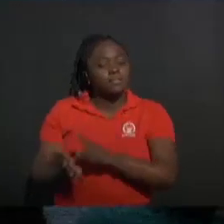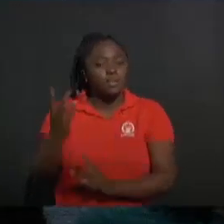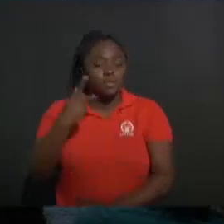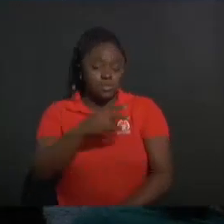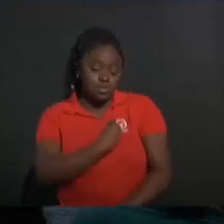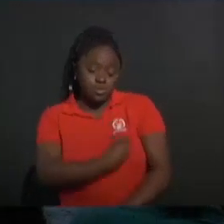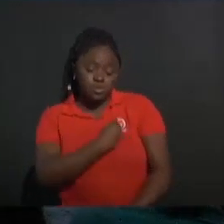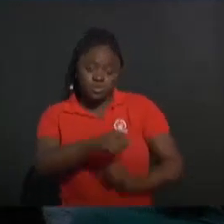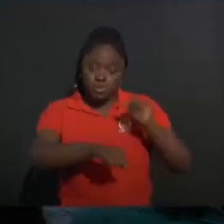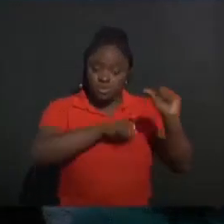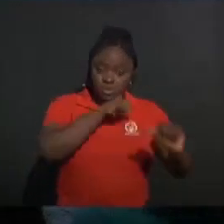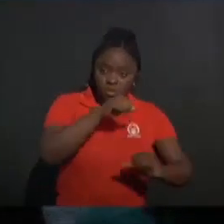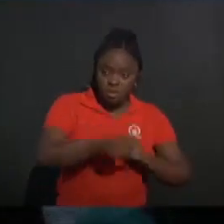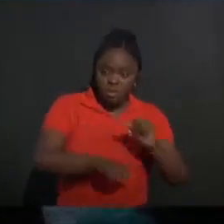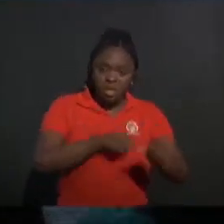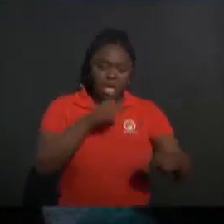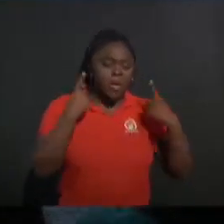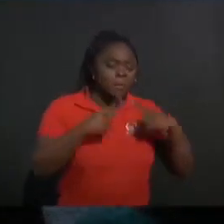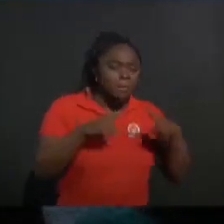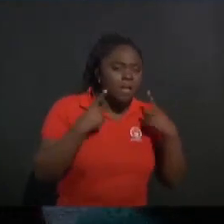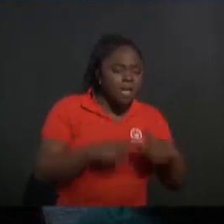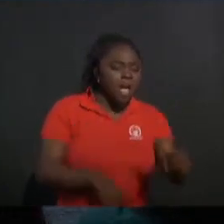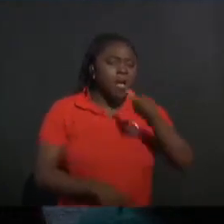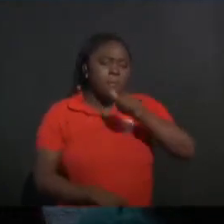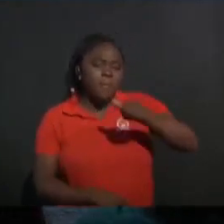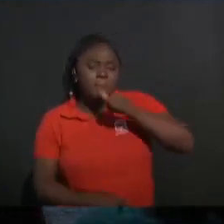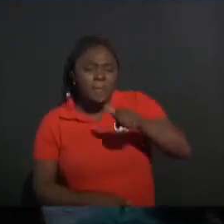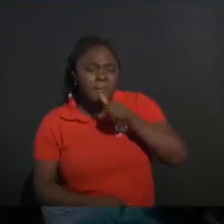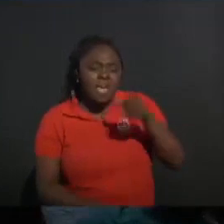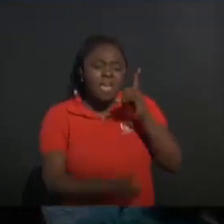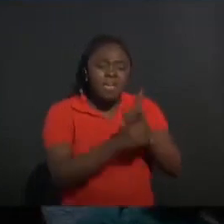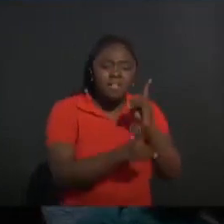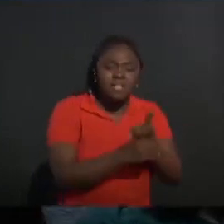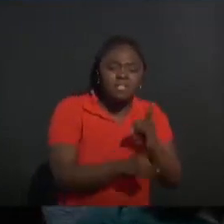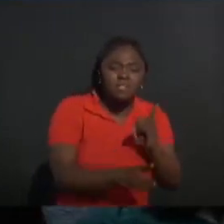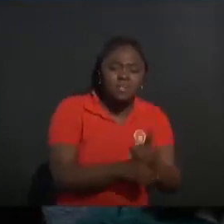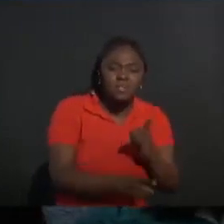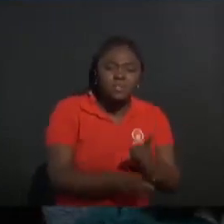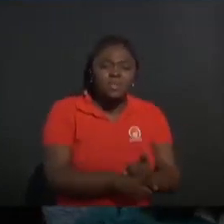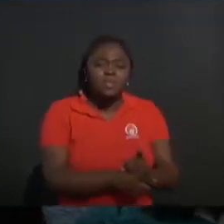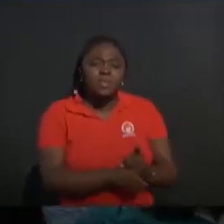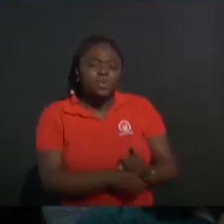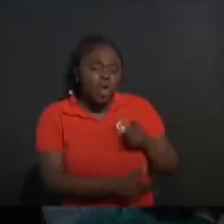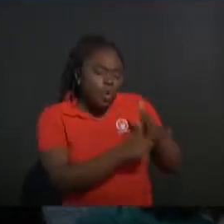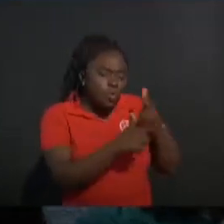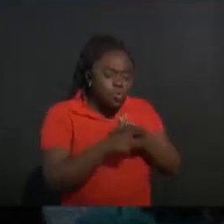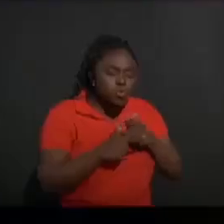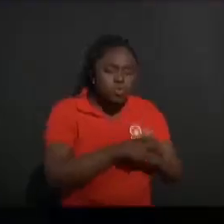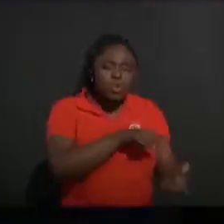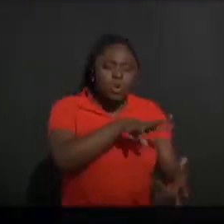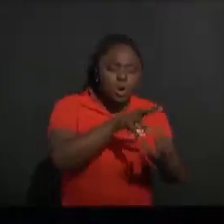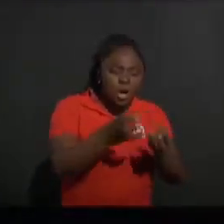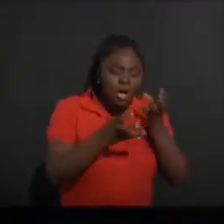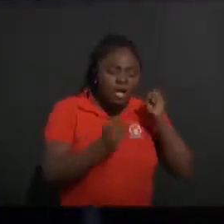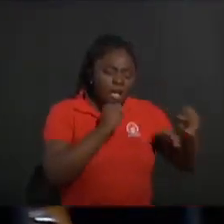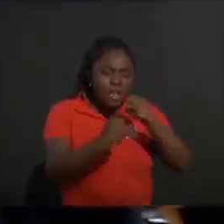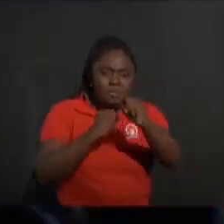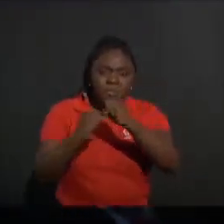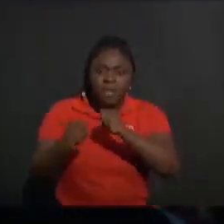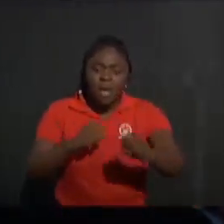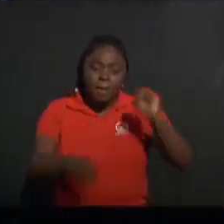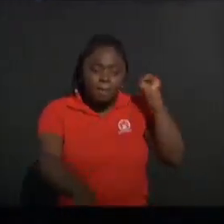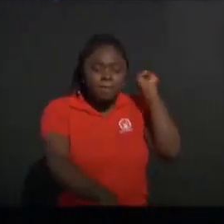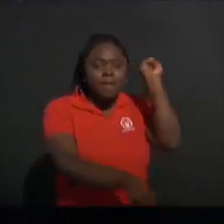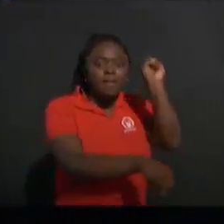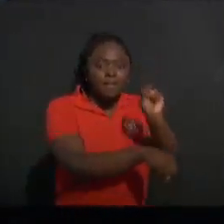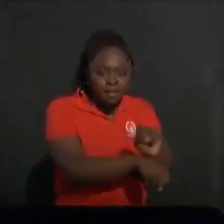vida, parar com os palavrões, parar de beber, parar de prostituir, parar de xingar o mundo, parar de querer matar os outros, parar de ter